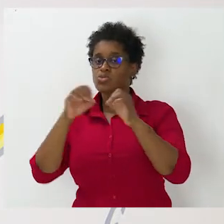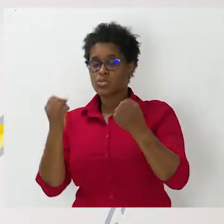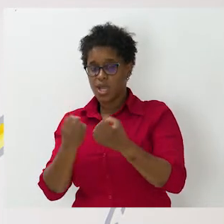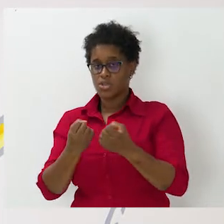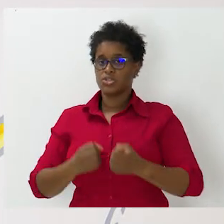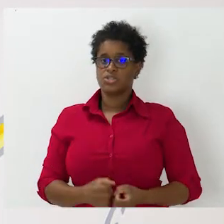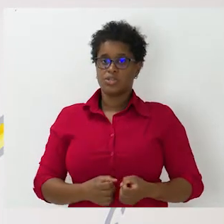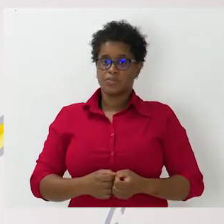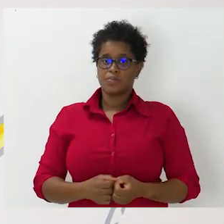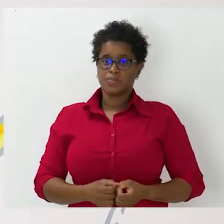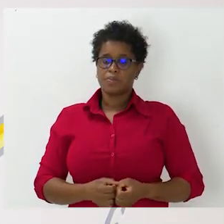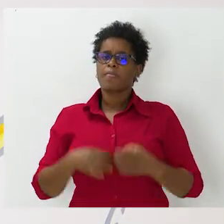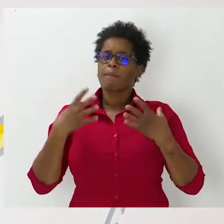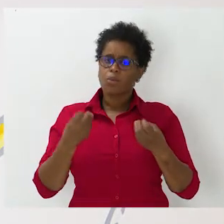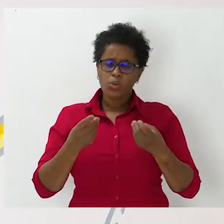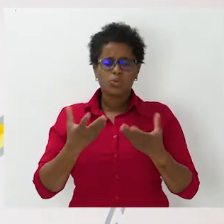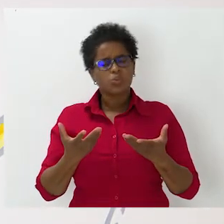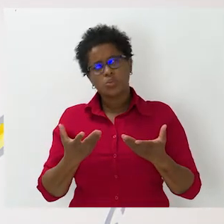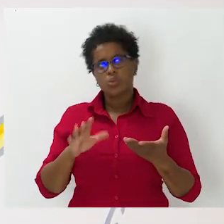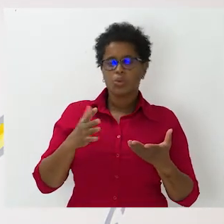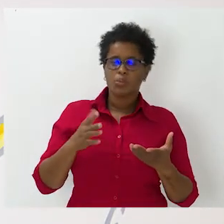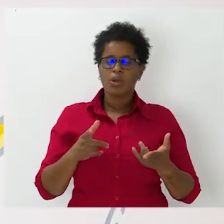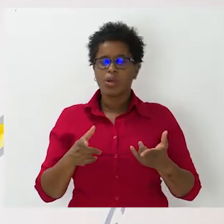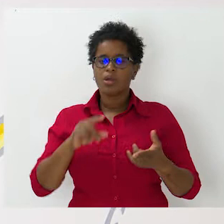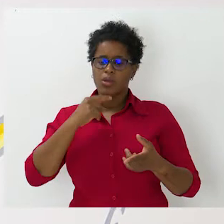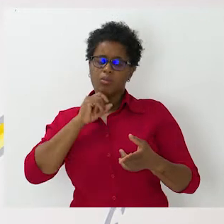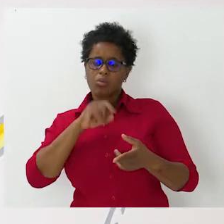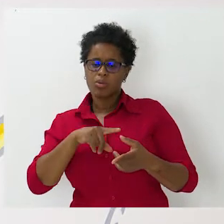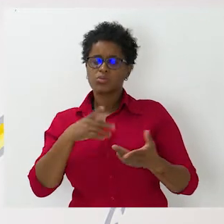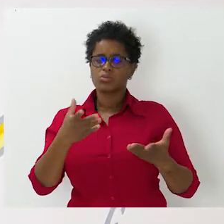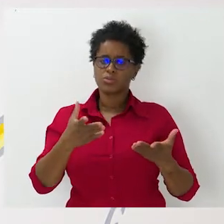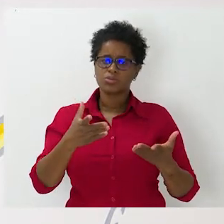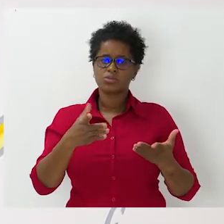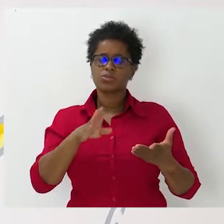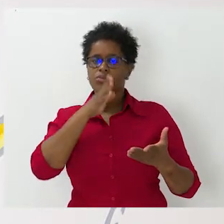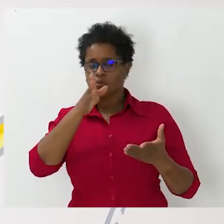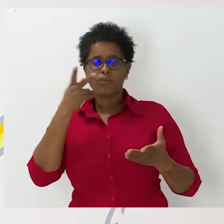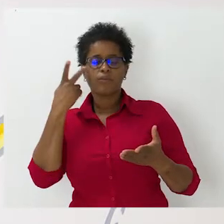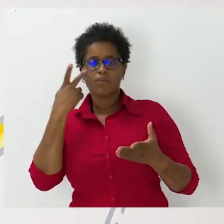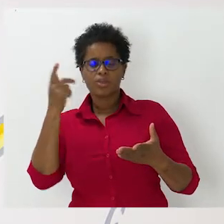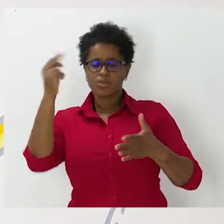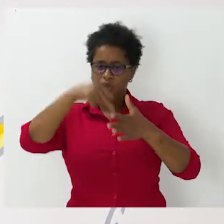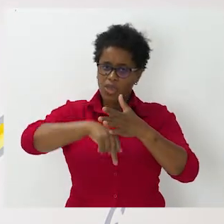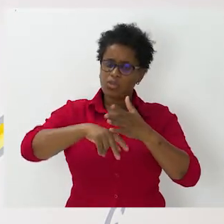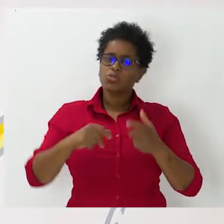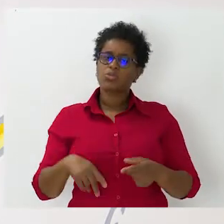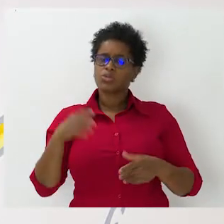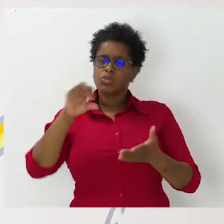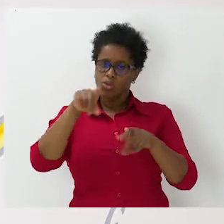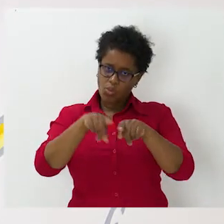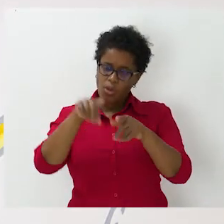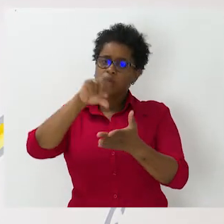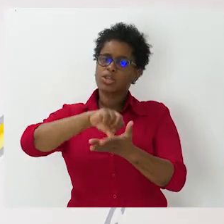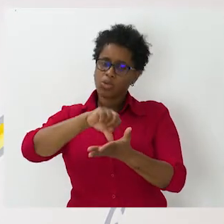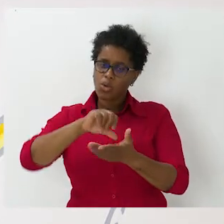sociais. Muito embora possam coabitar dentro do mesmo